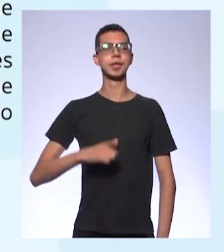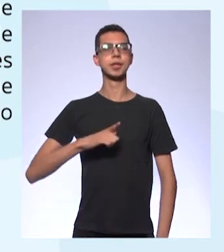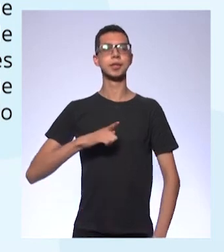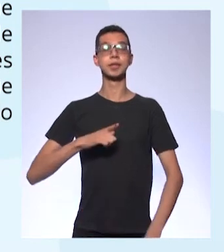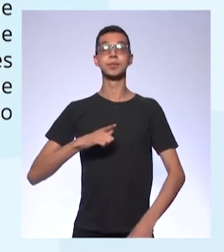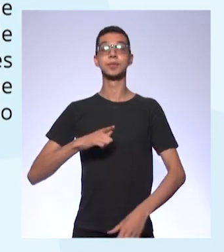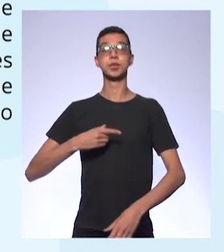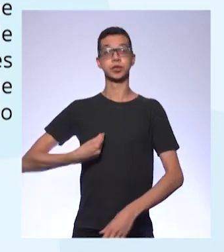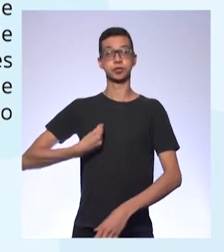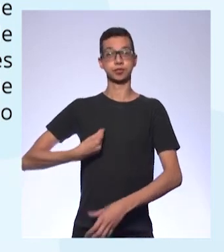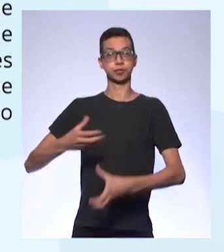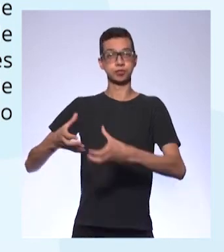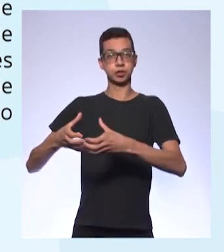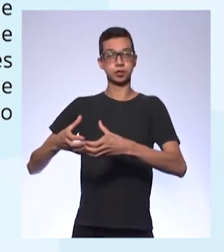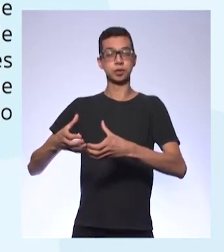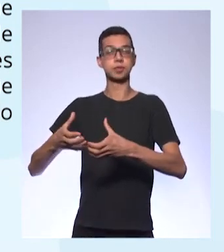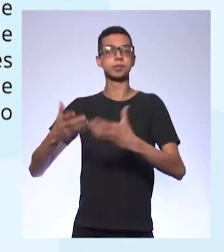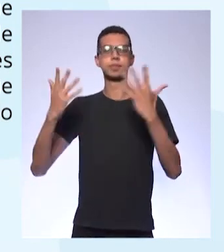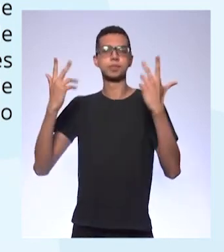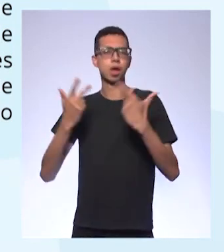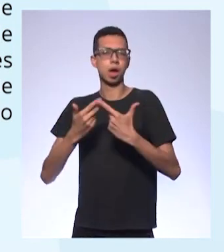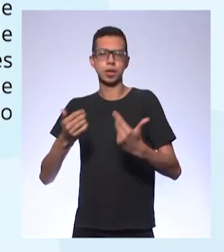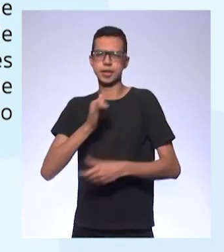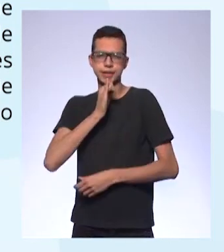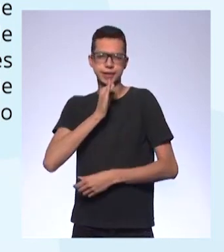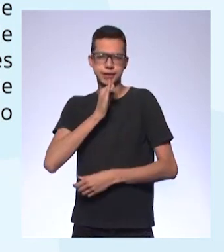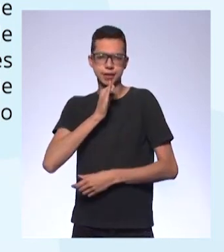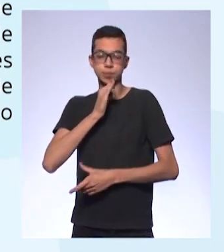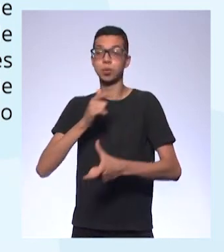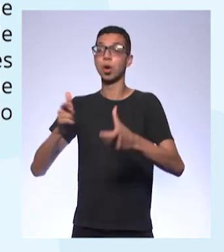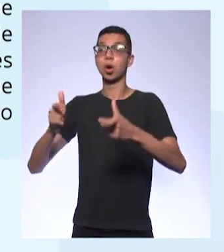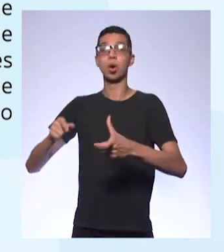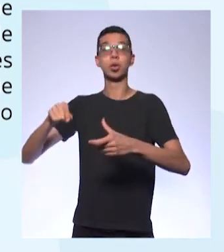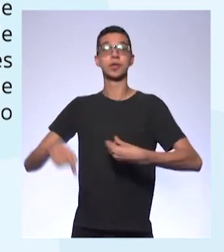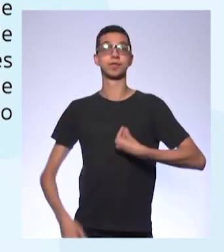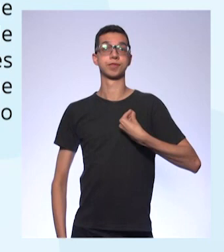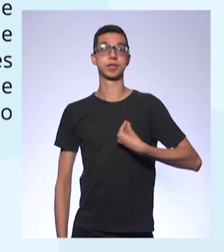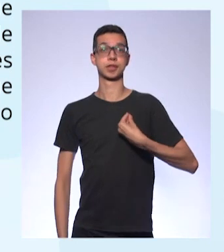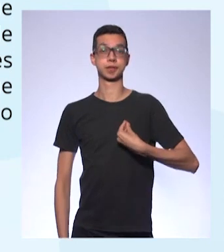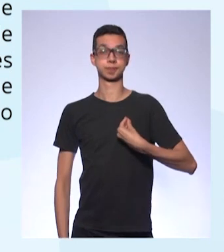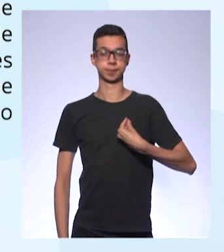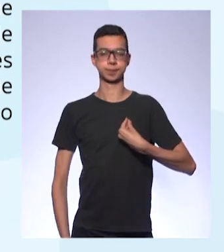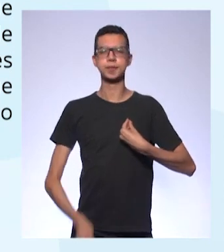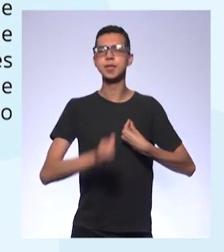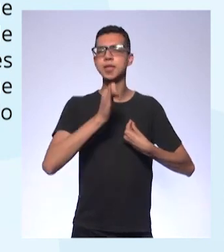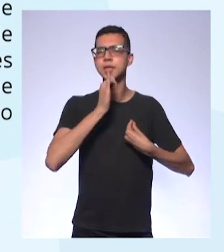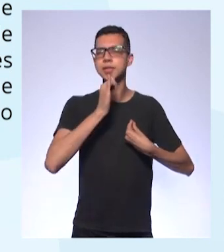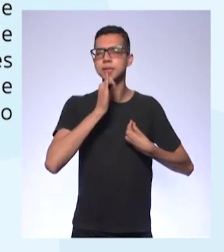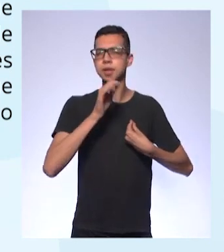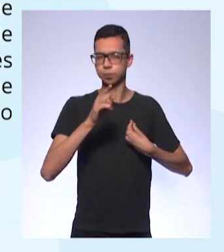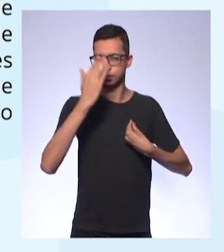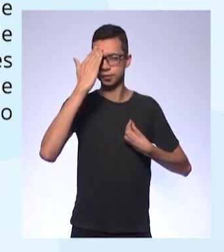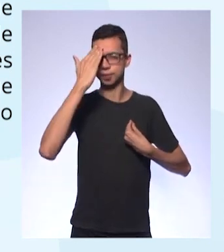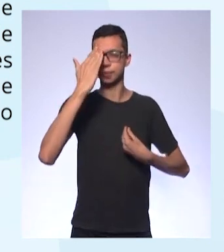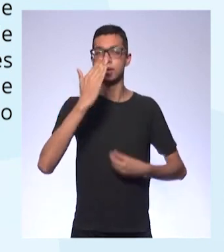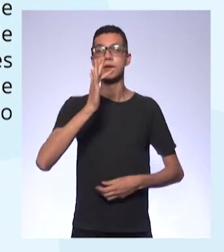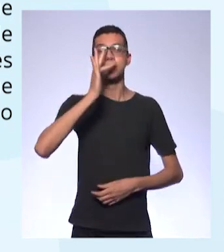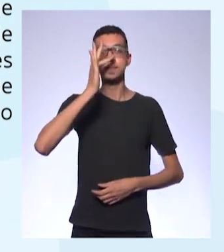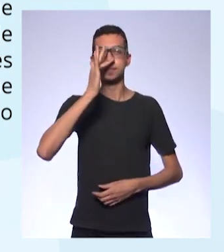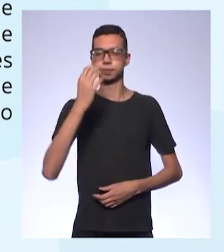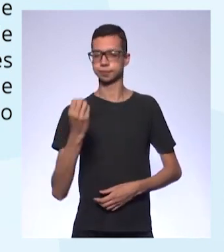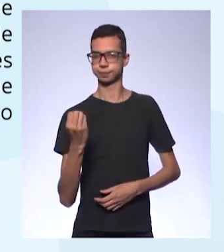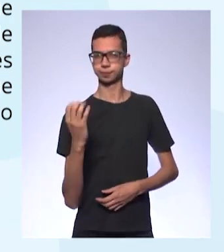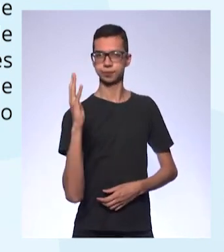o lugar onde eles vivem, em perfeito equilíbrio. Exemplo, as plantas retiram nutrientes do solo